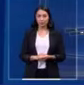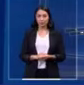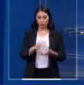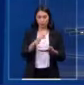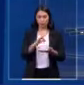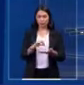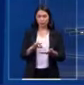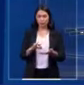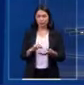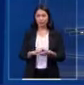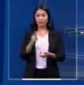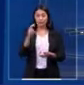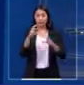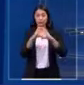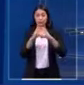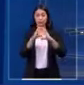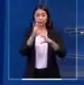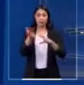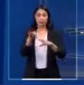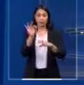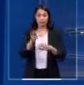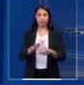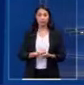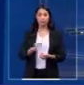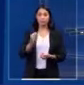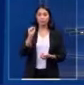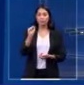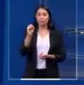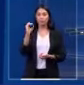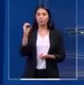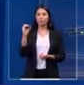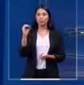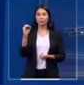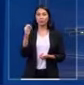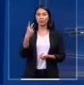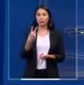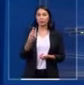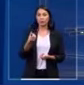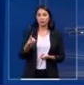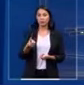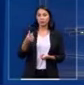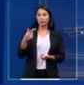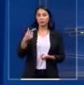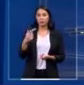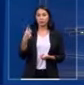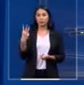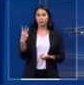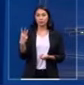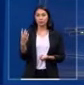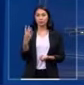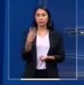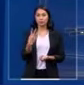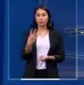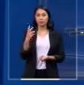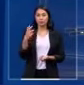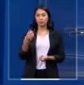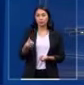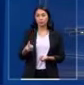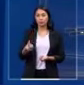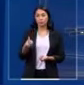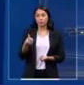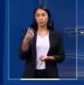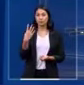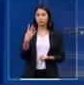Vamos conferir então os 5 números sorteados: 80, 26, 73, 46